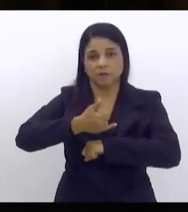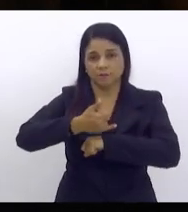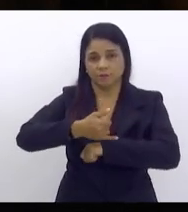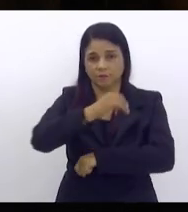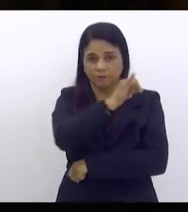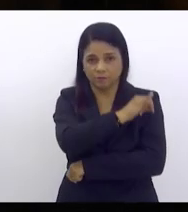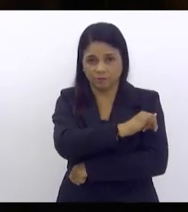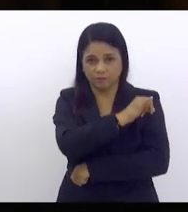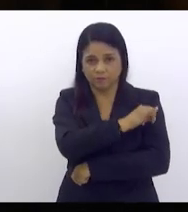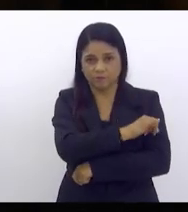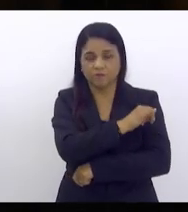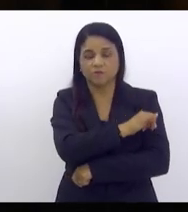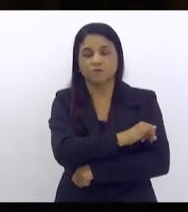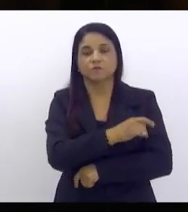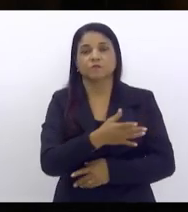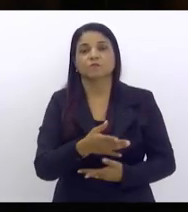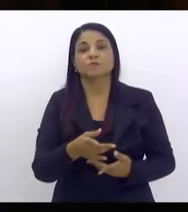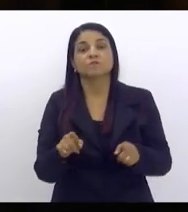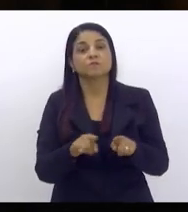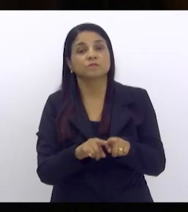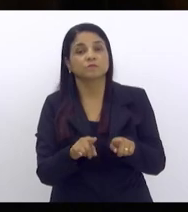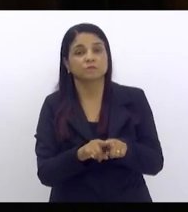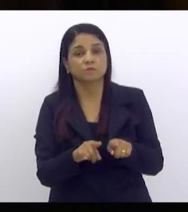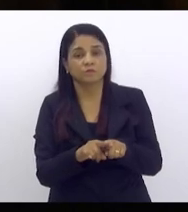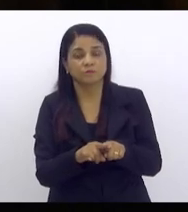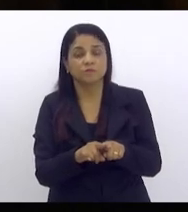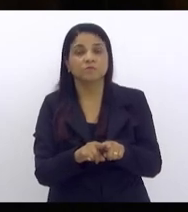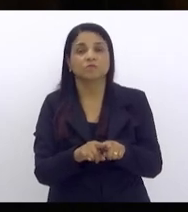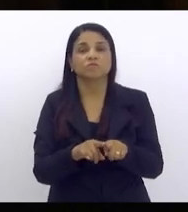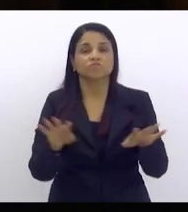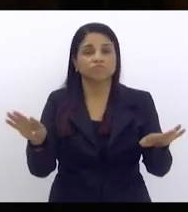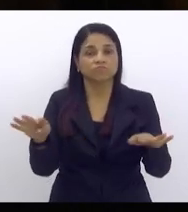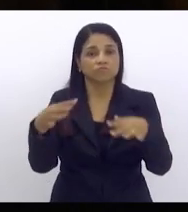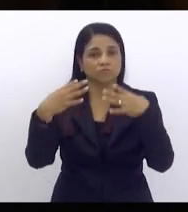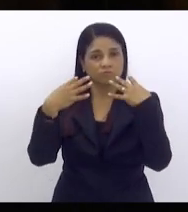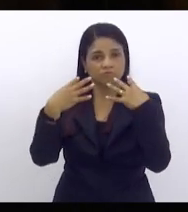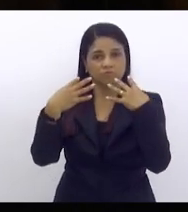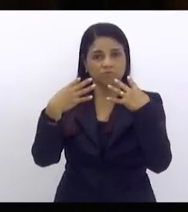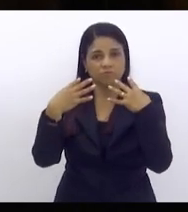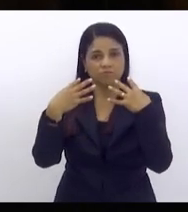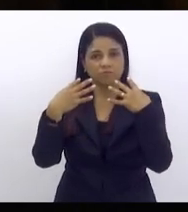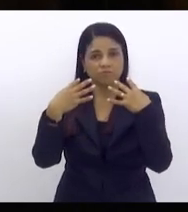do nosso tão amado Rio de Janeiro, mas também chamar a atenção